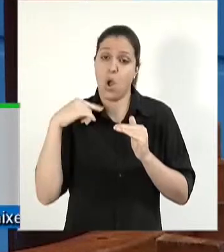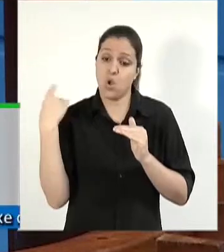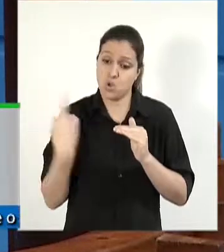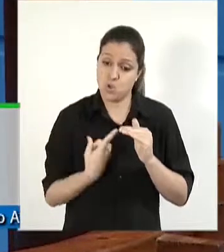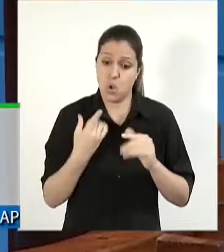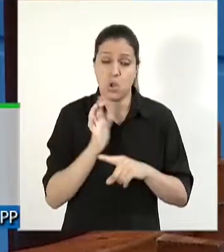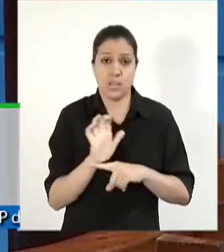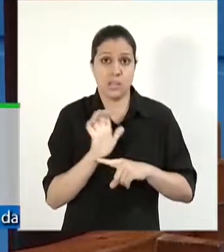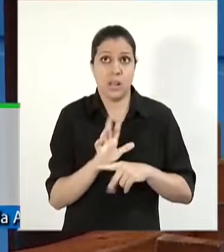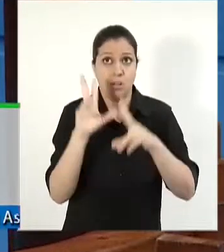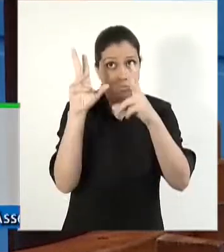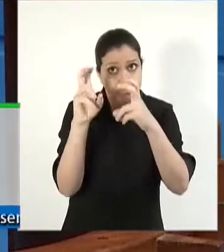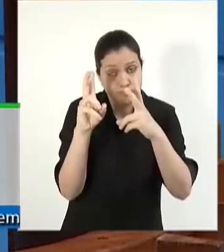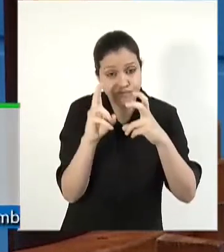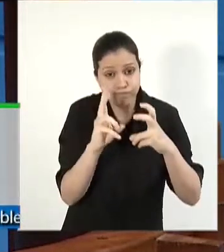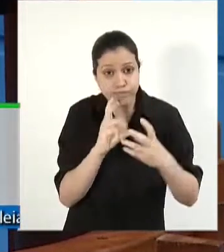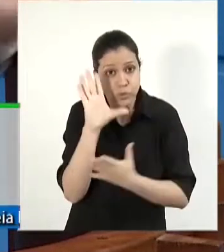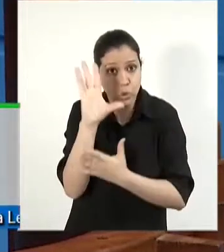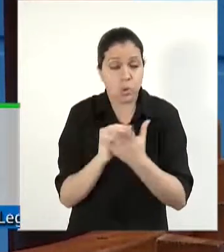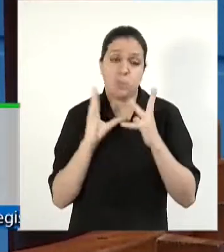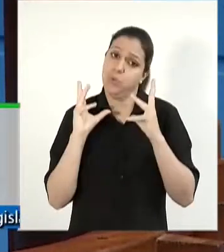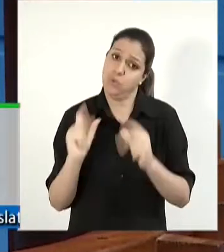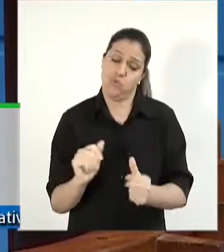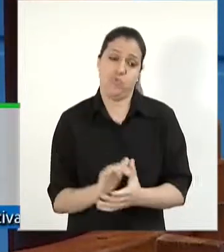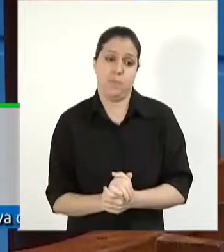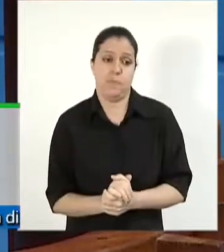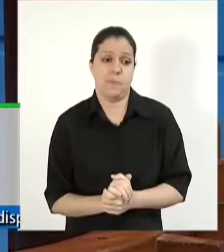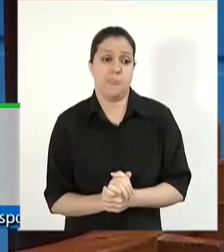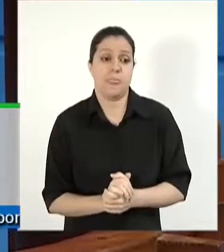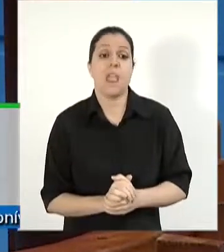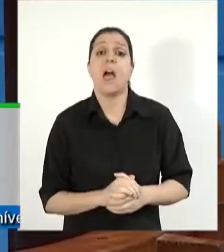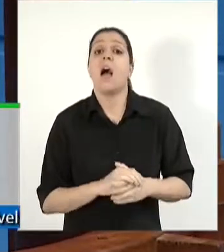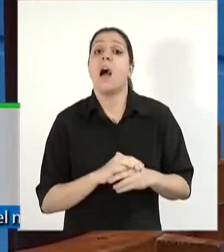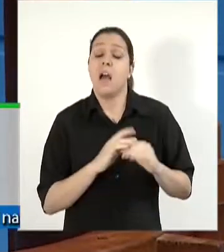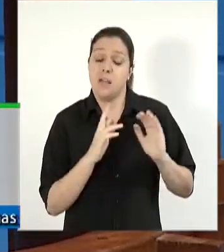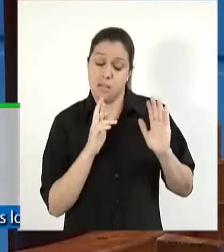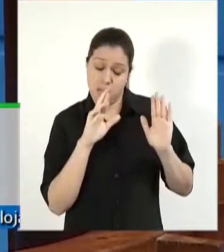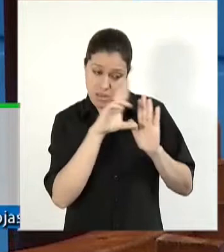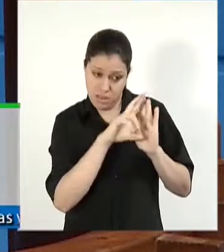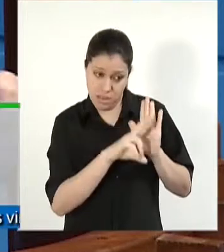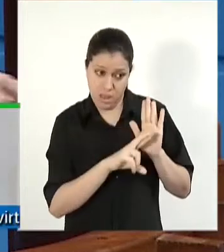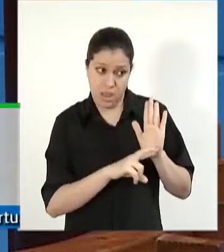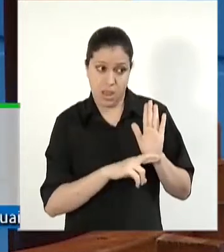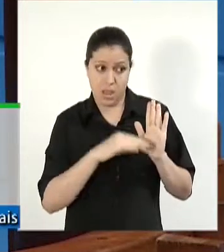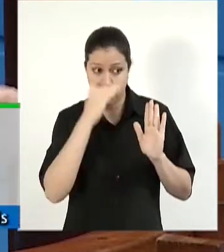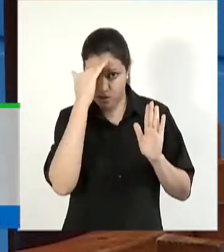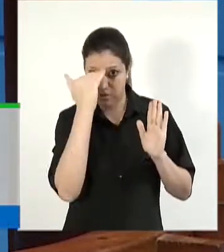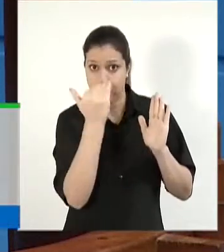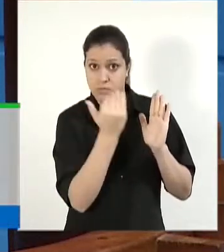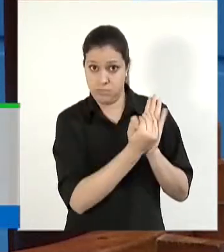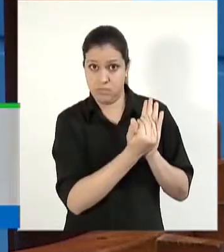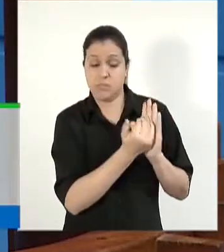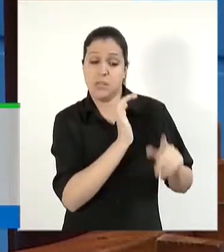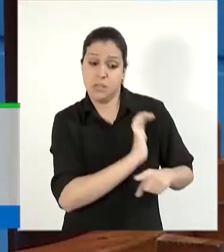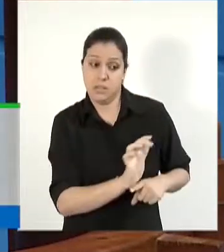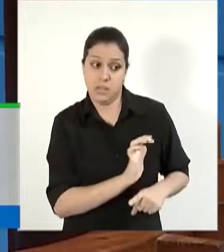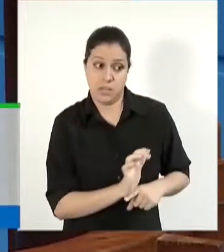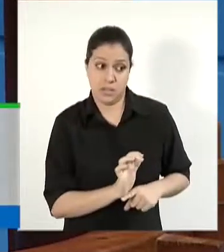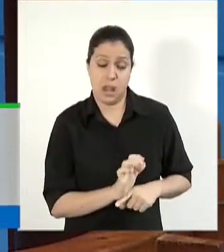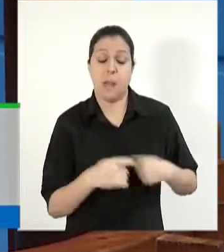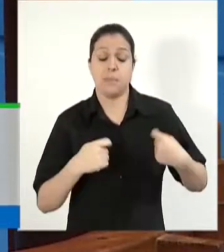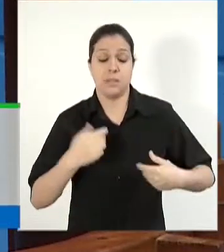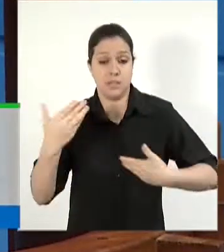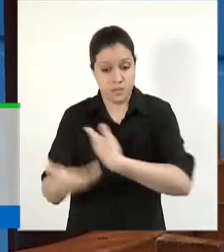normas de observância obrigatória pelos Estados são as que refletem o interrelacionamento entre os